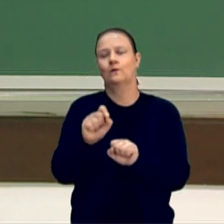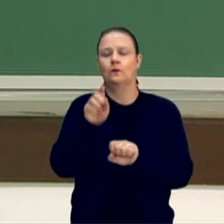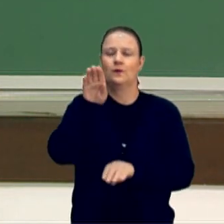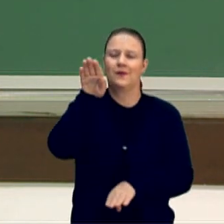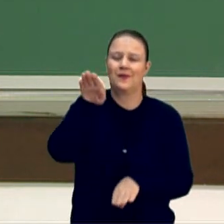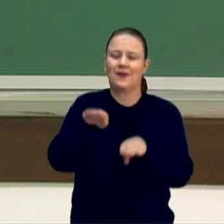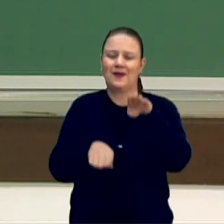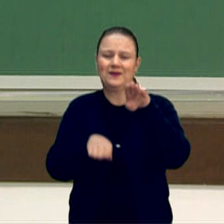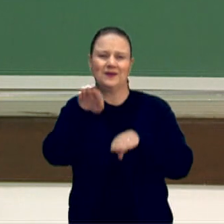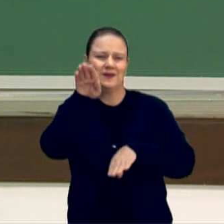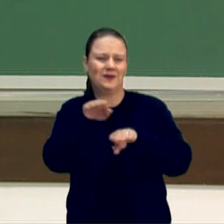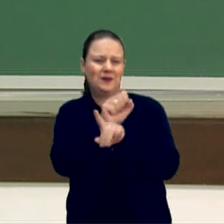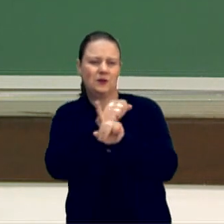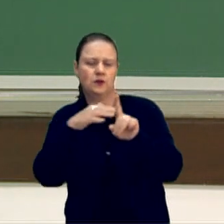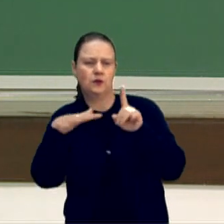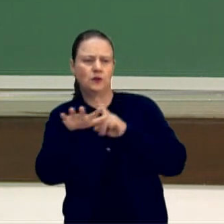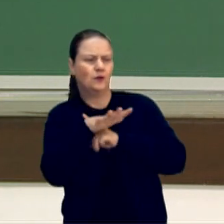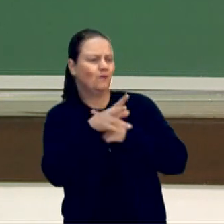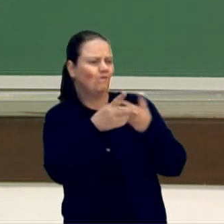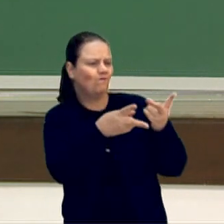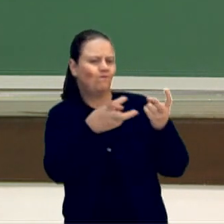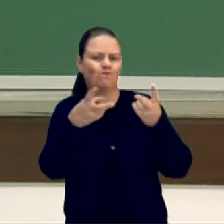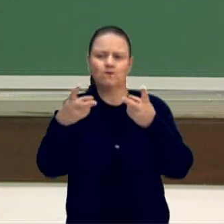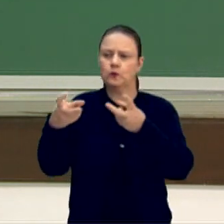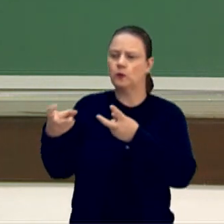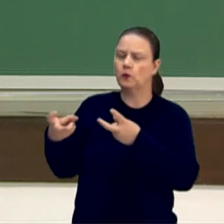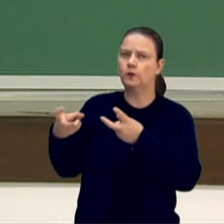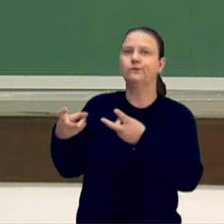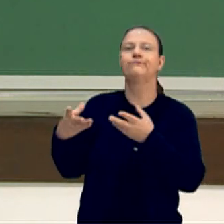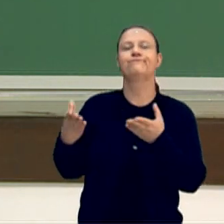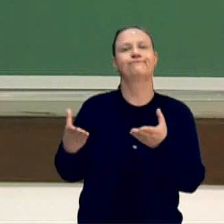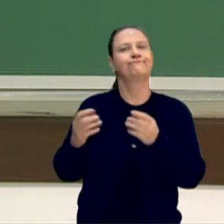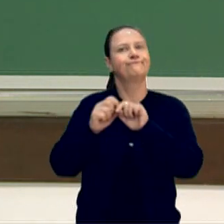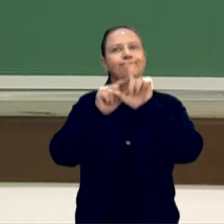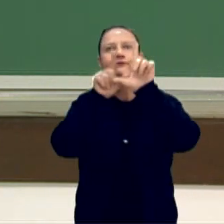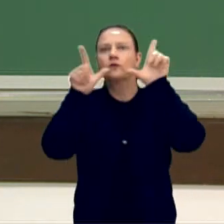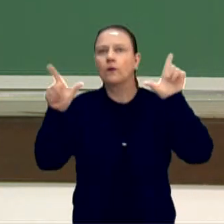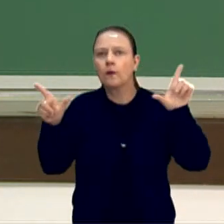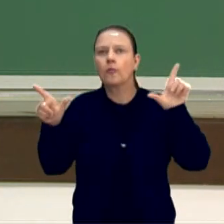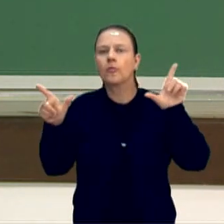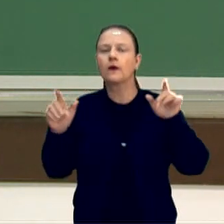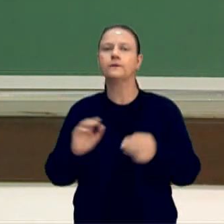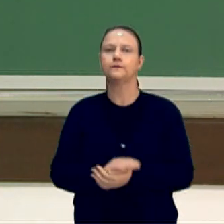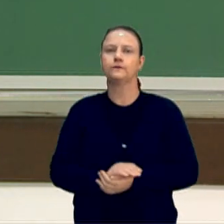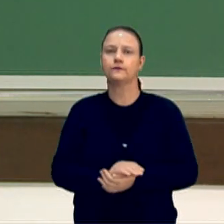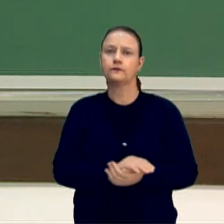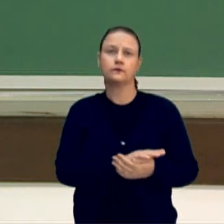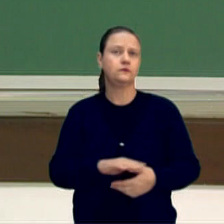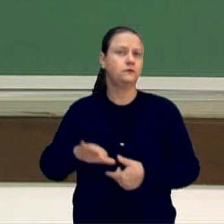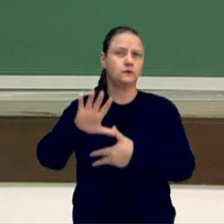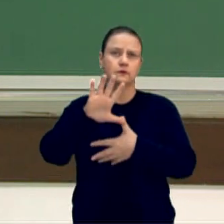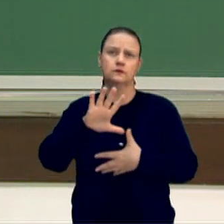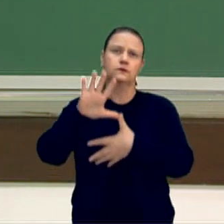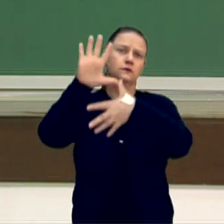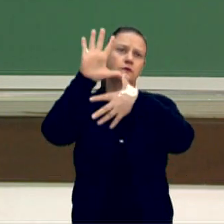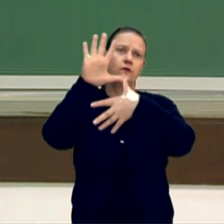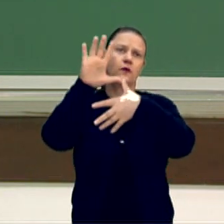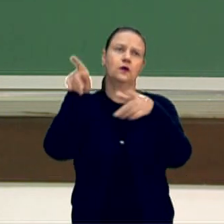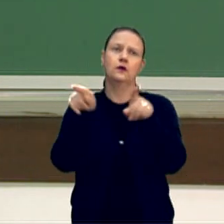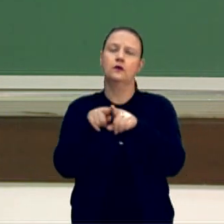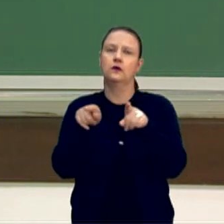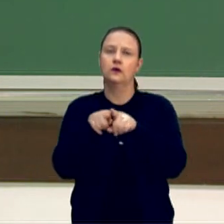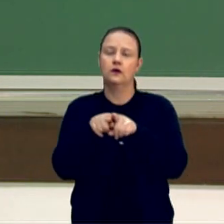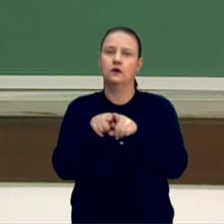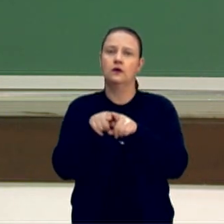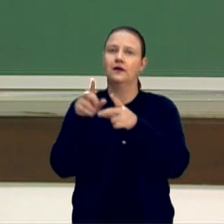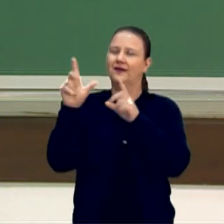desigualdades sociais é visível essa relação, ok? E na América não é diferente. Eu coloquei aqui